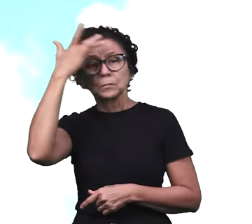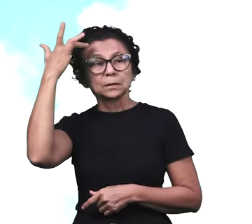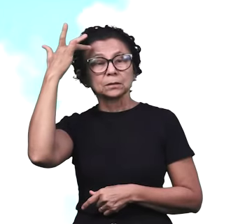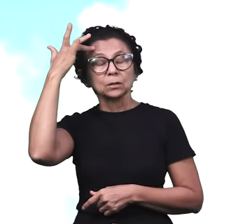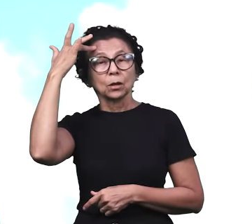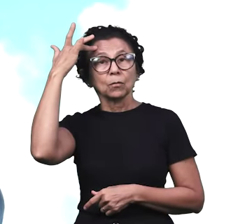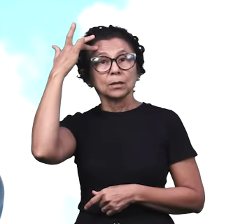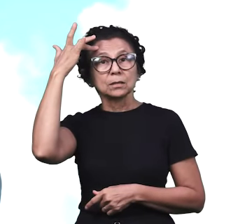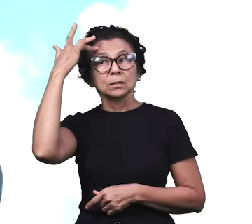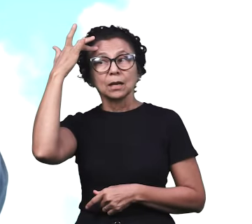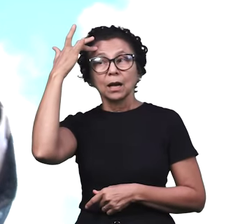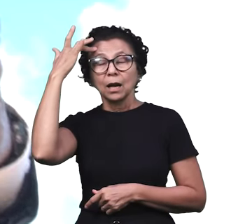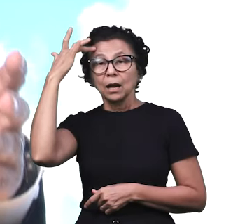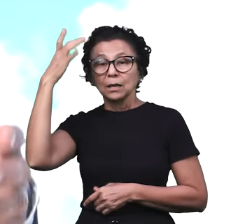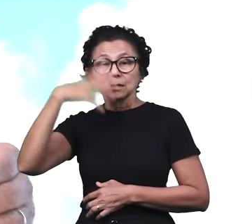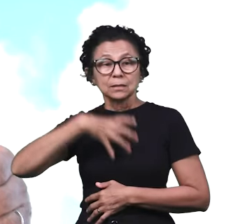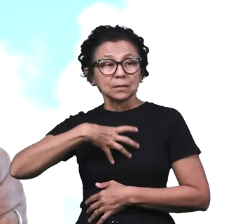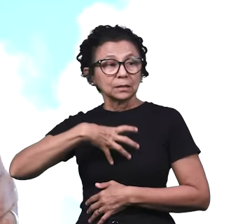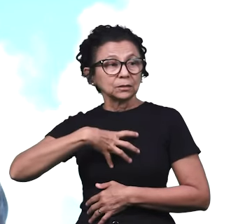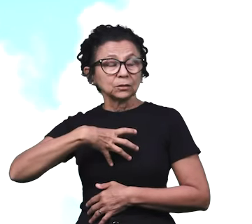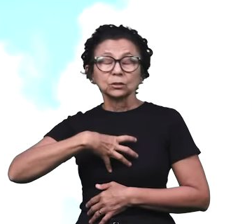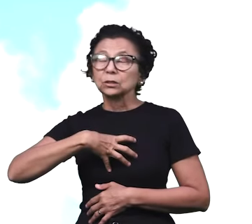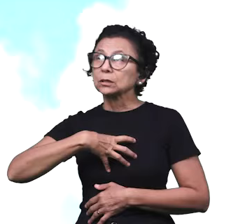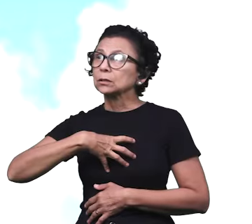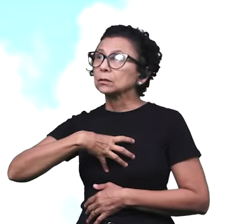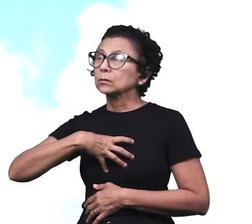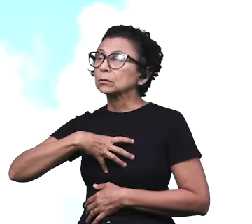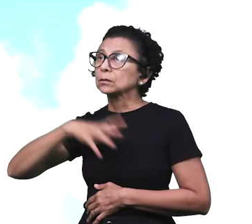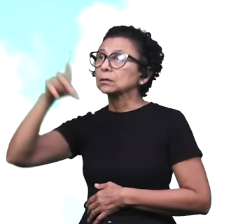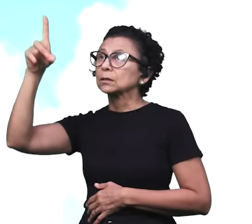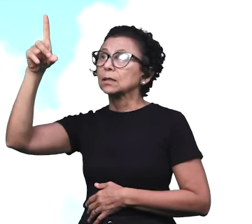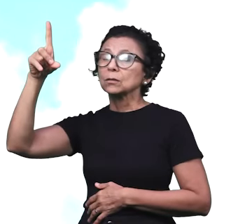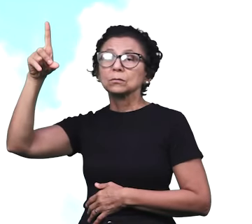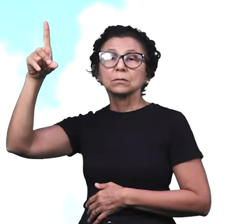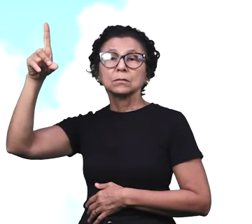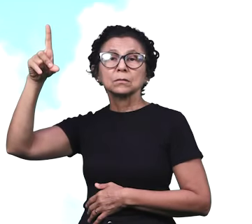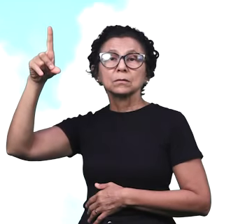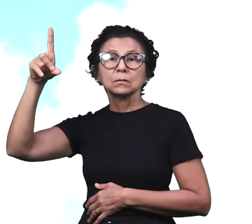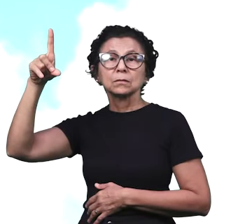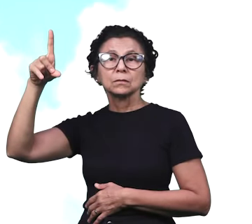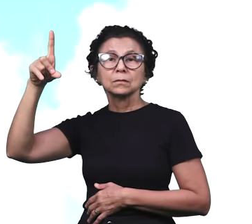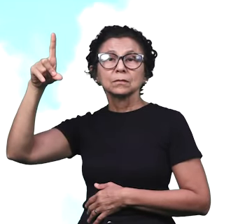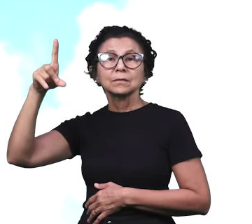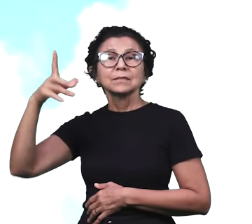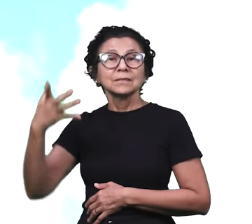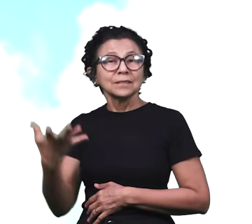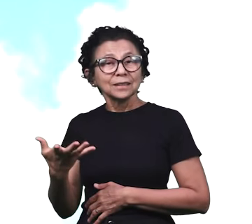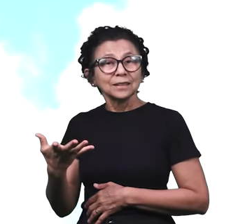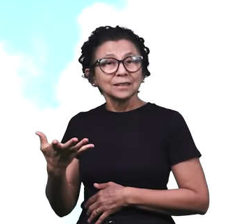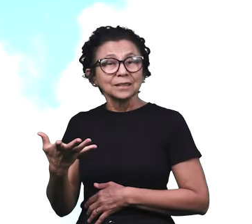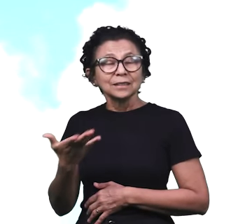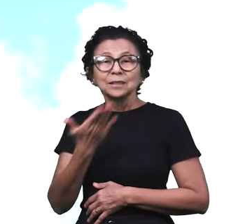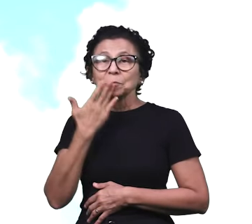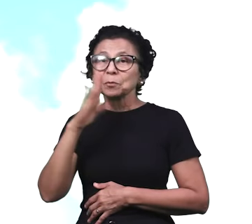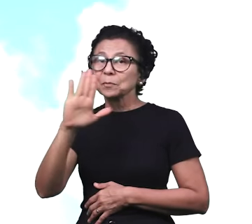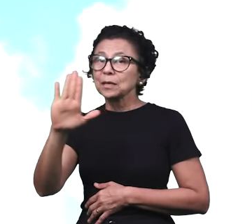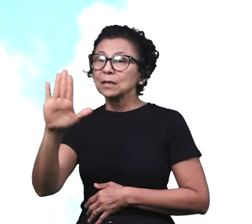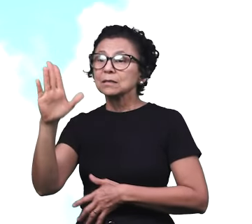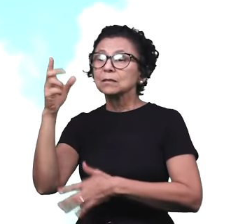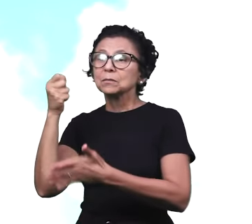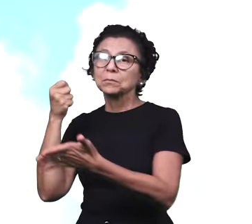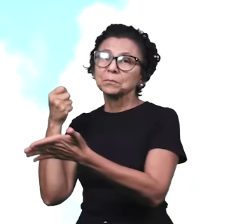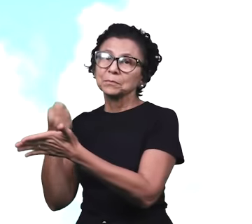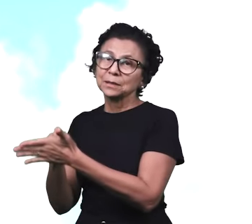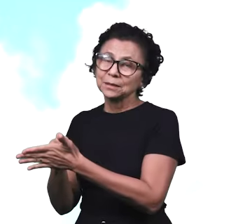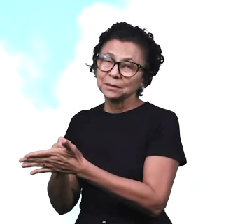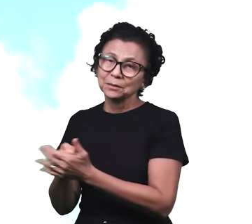Deus, sentiram o amor de Deus e essa promessa se cumpre. E que Deus tinha uma festa